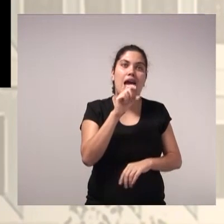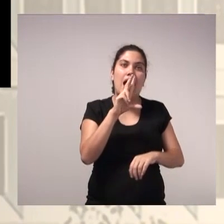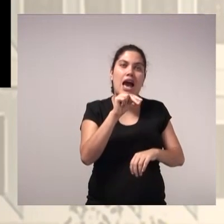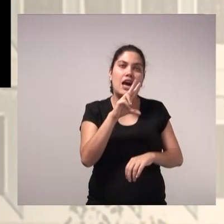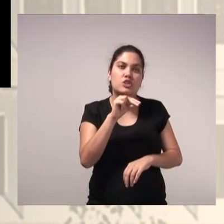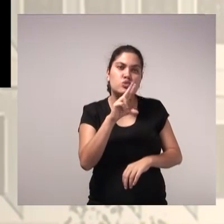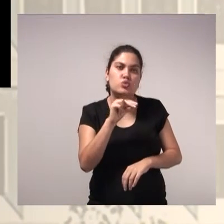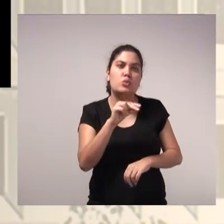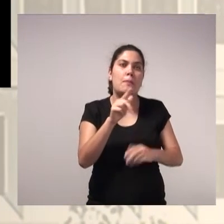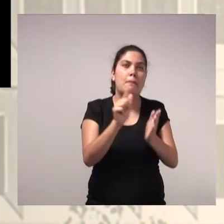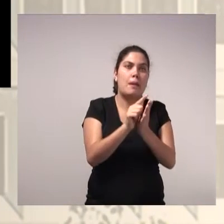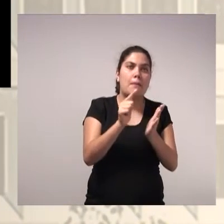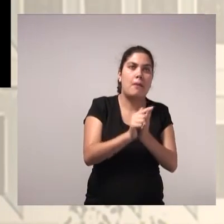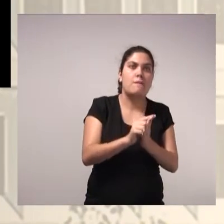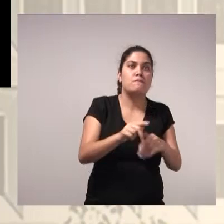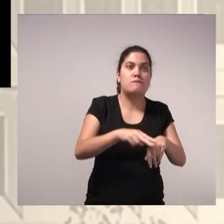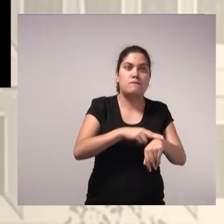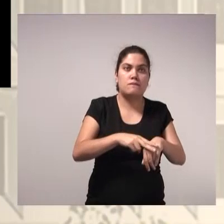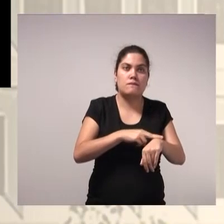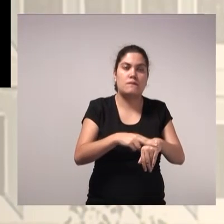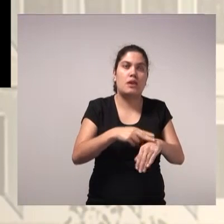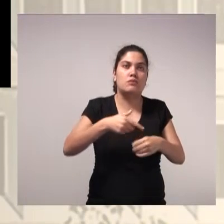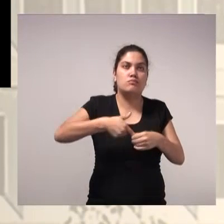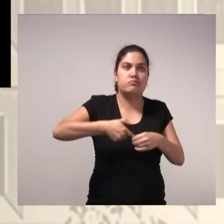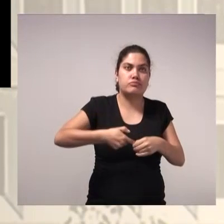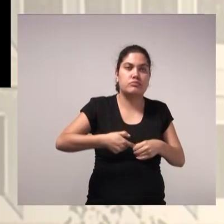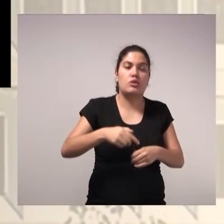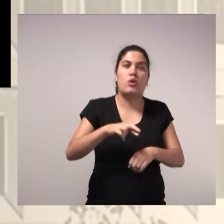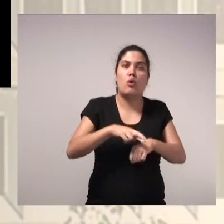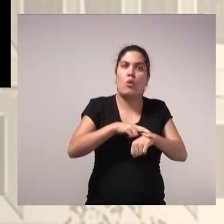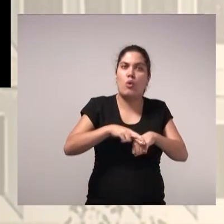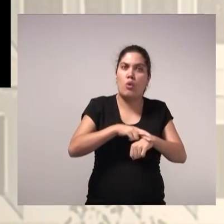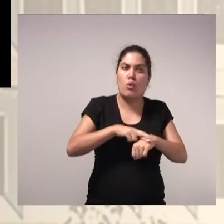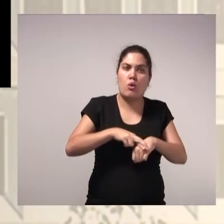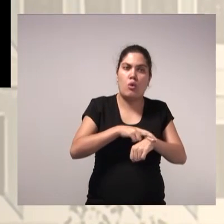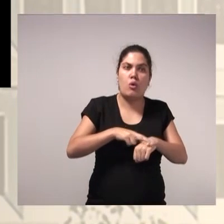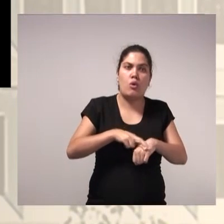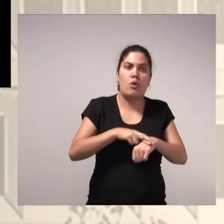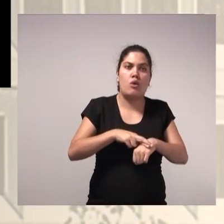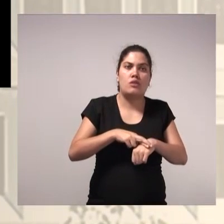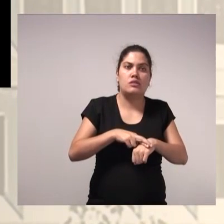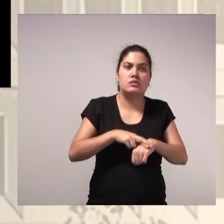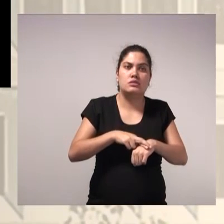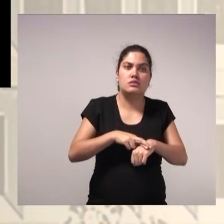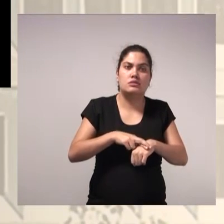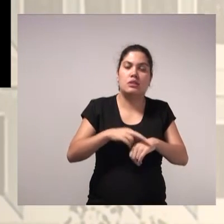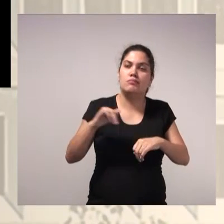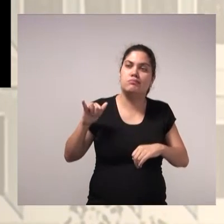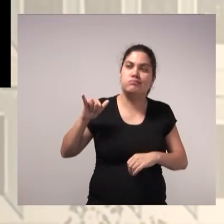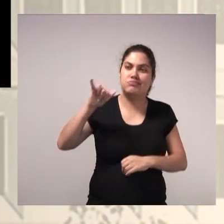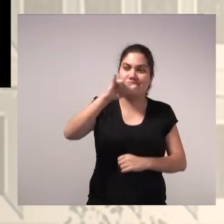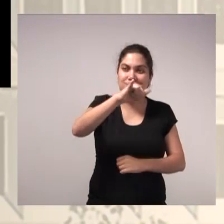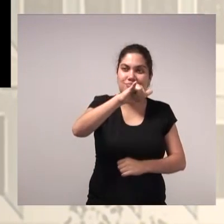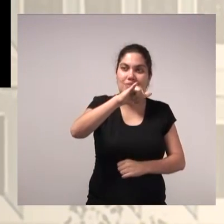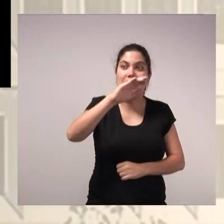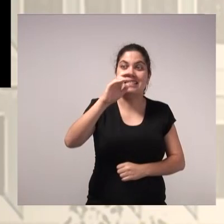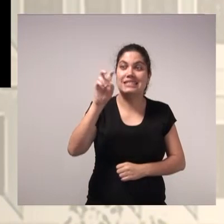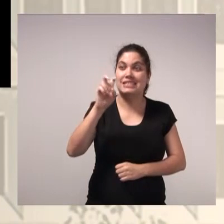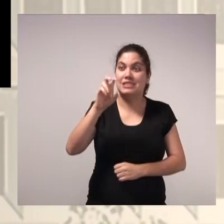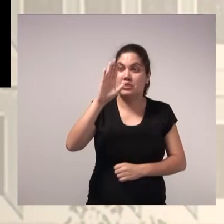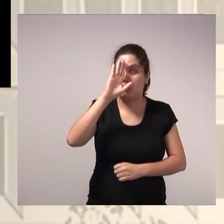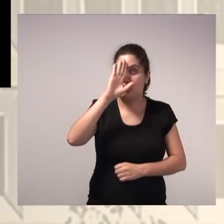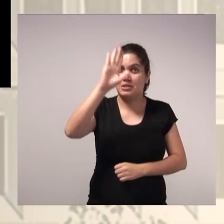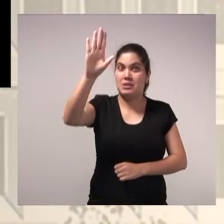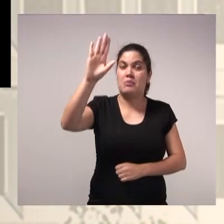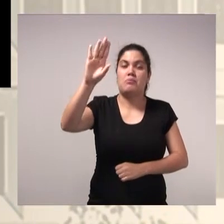o verde é o combustível e o roxo é passagens aéreas. Então, as 5 principais fontes